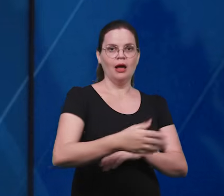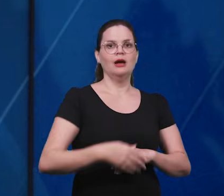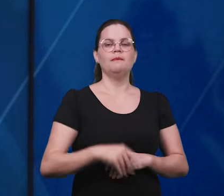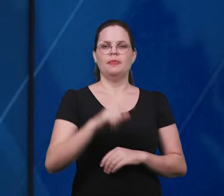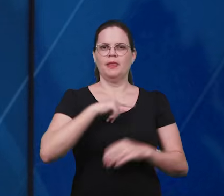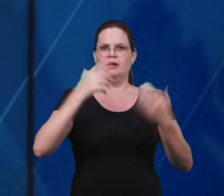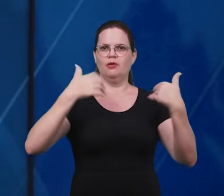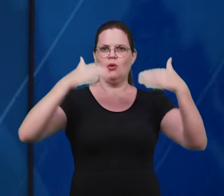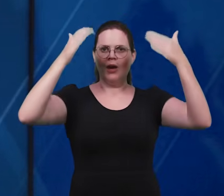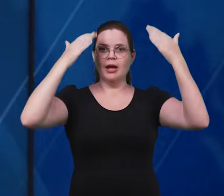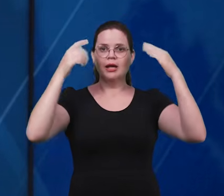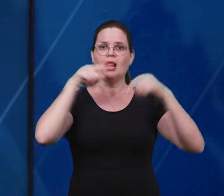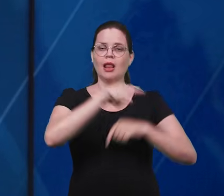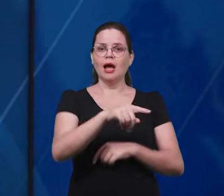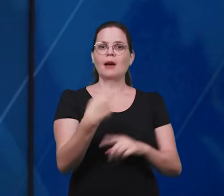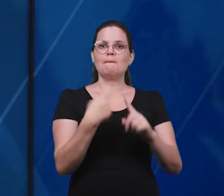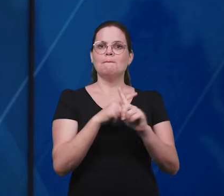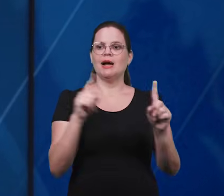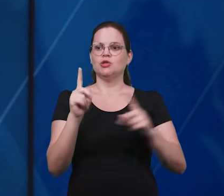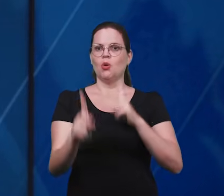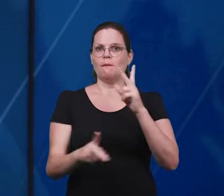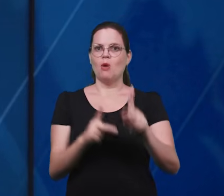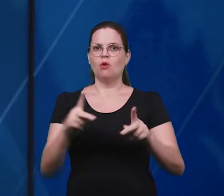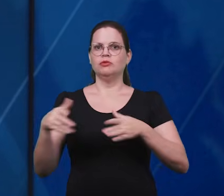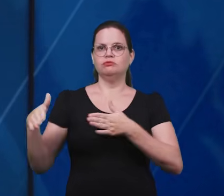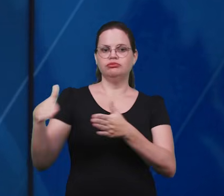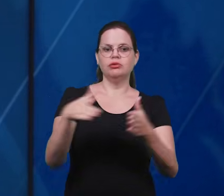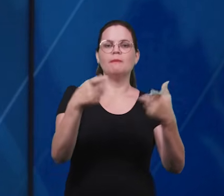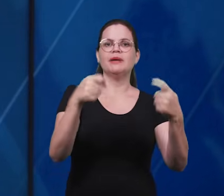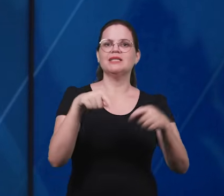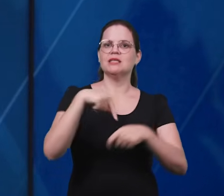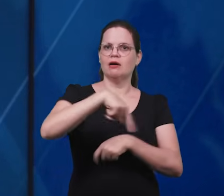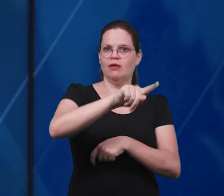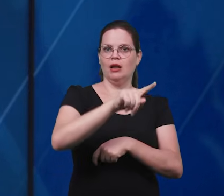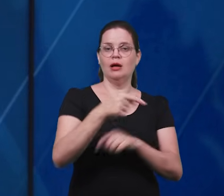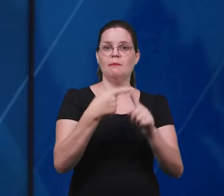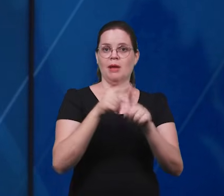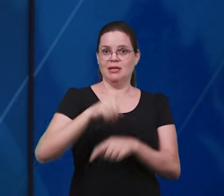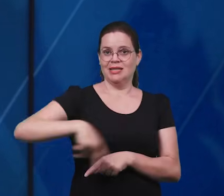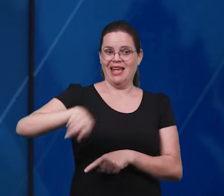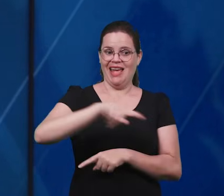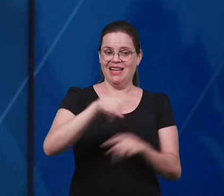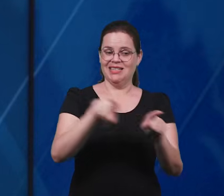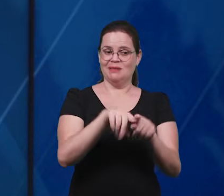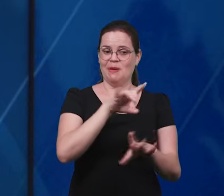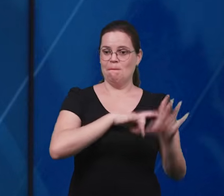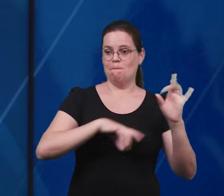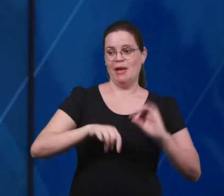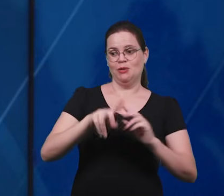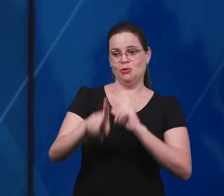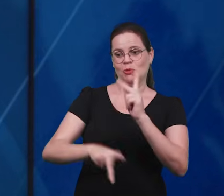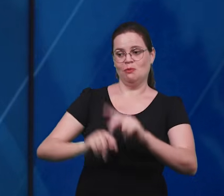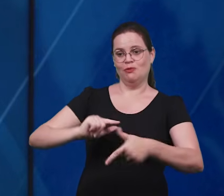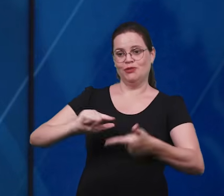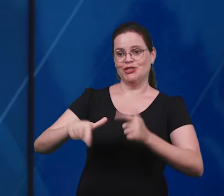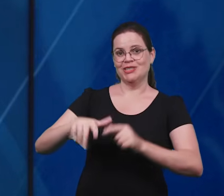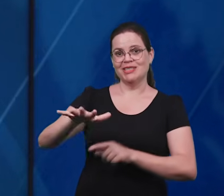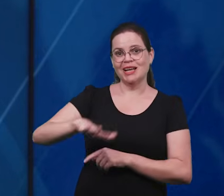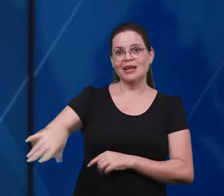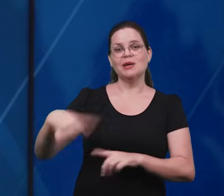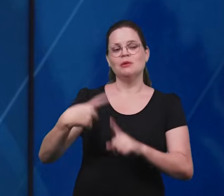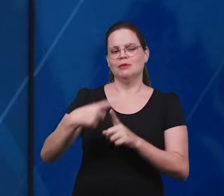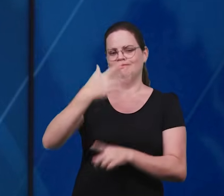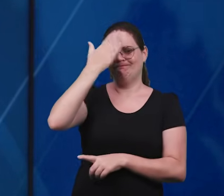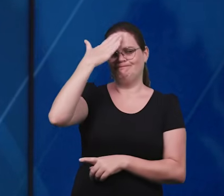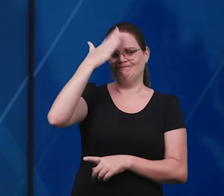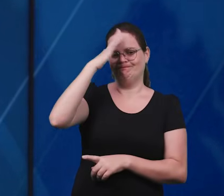o povo iria passar. Todavia, eles também temeram os israelitas, porque o